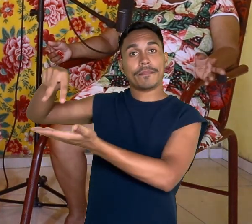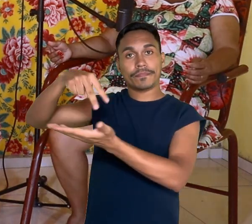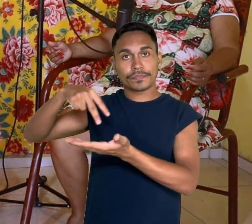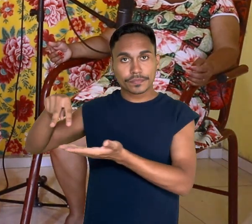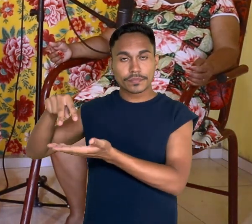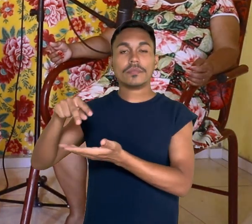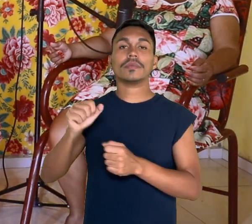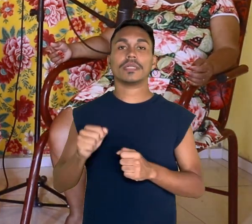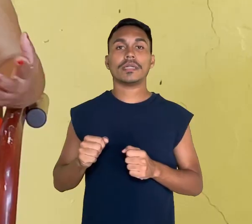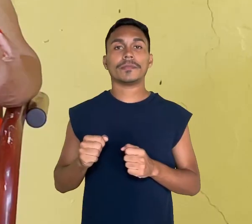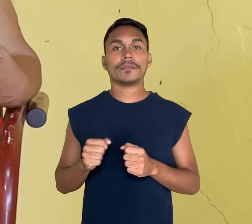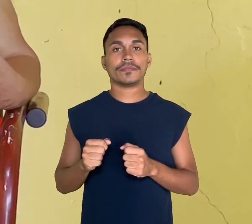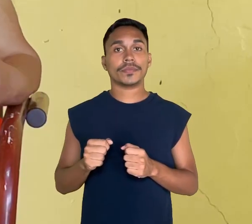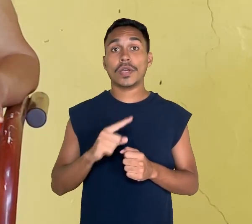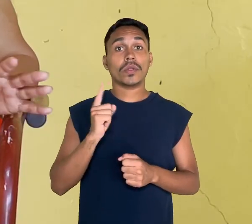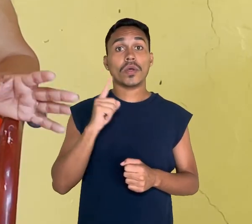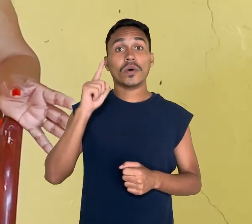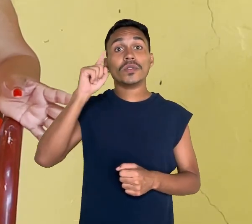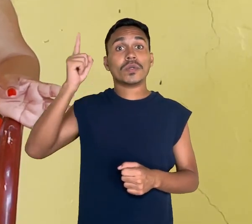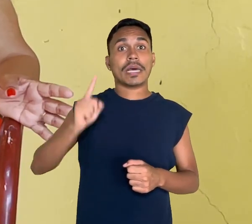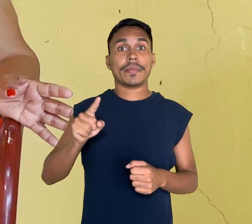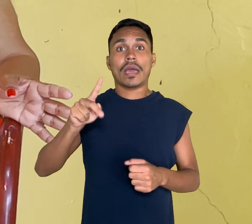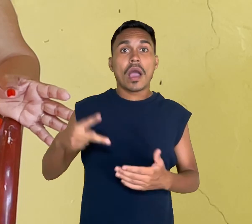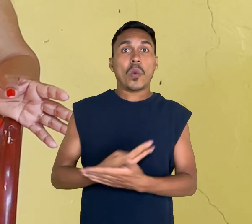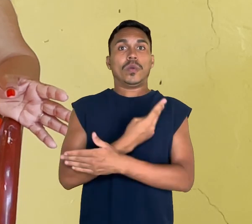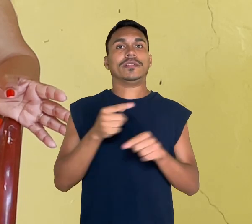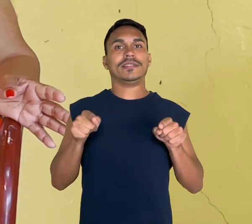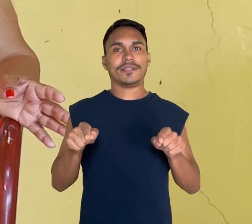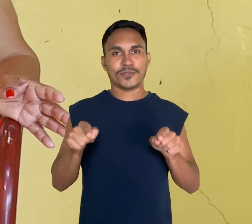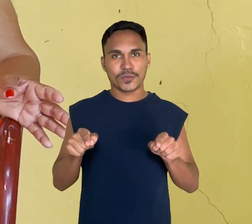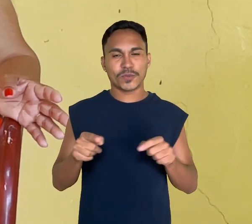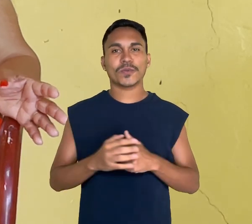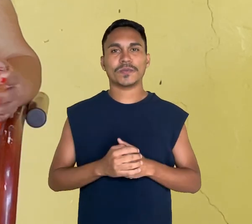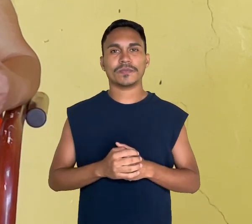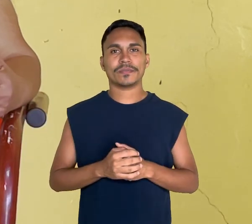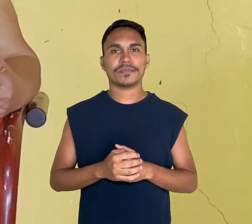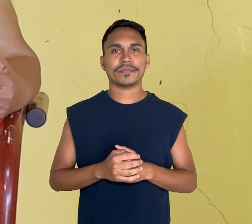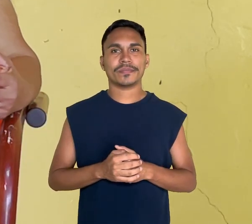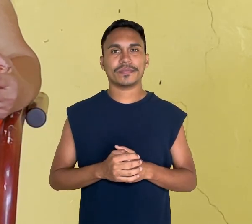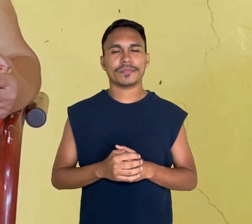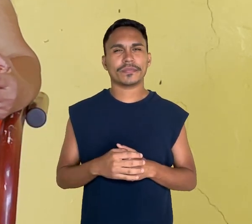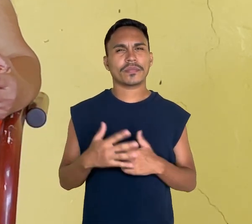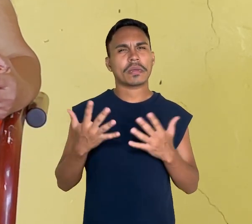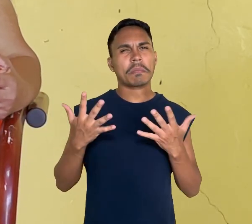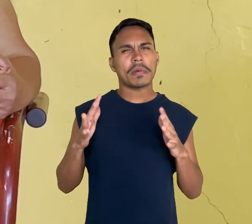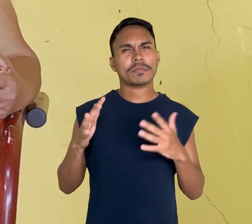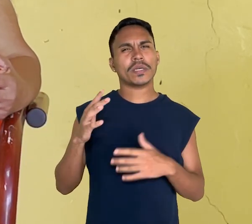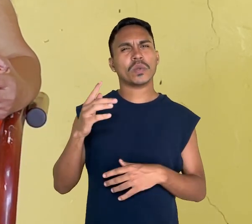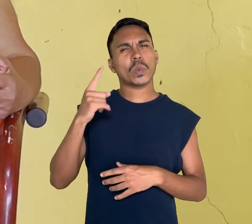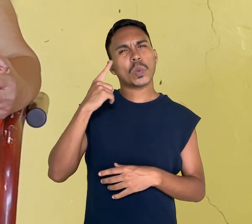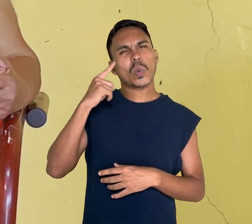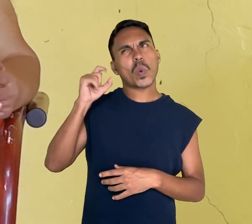levou para o de Freitas no Sesc. E a gente não imaginava de nada que ia acontecer. E depois, eu acho que com uns